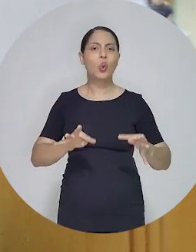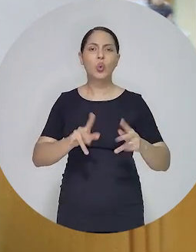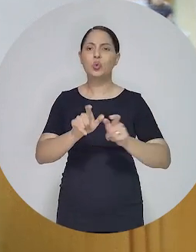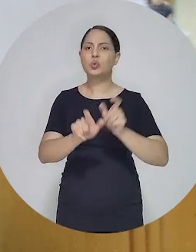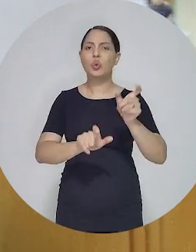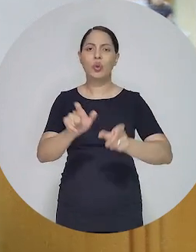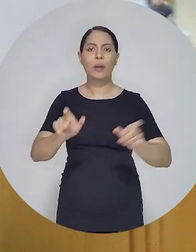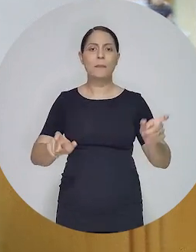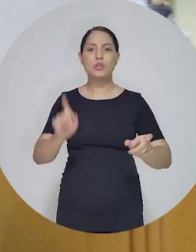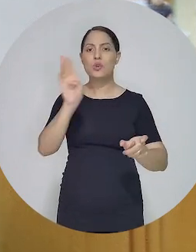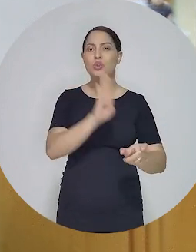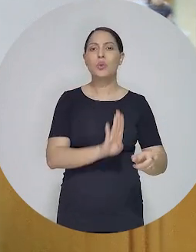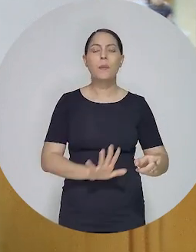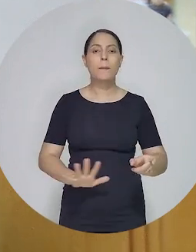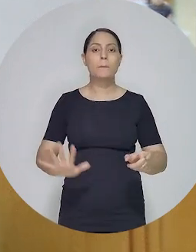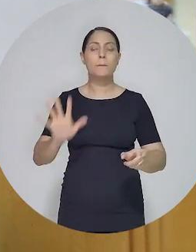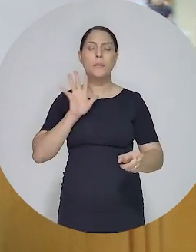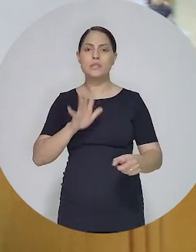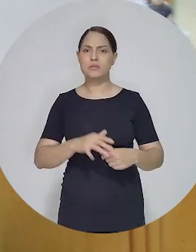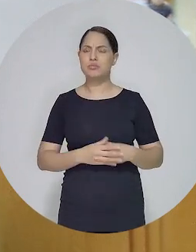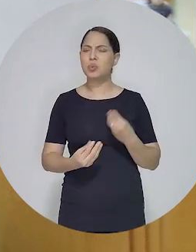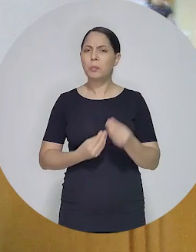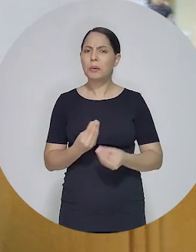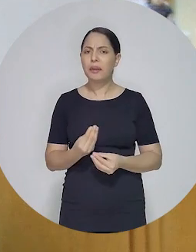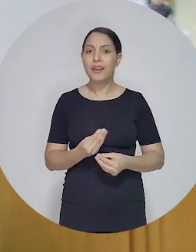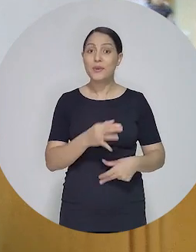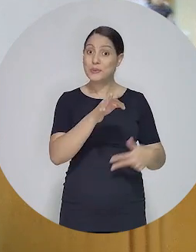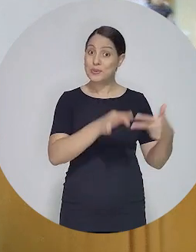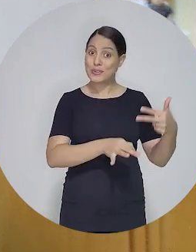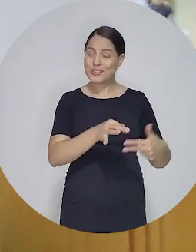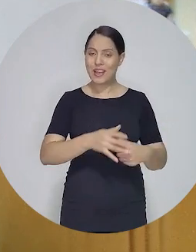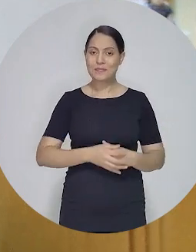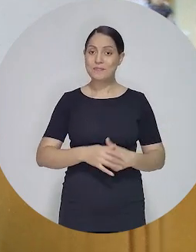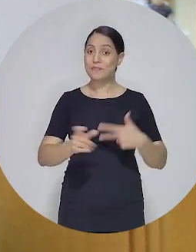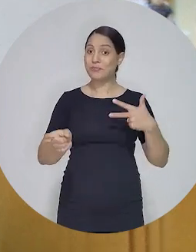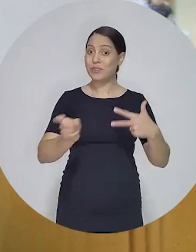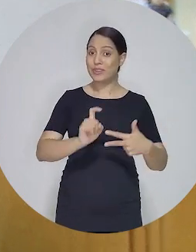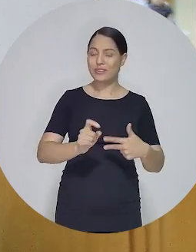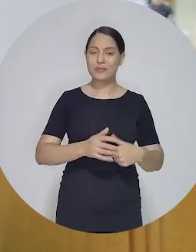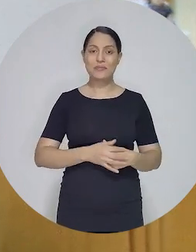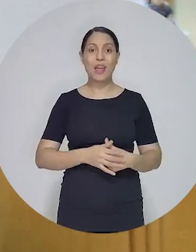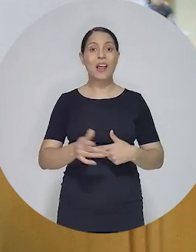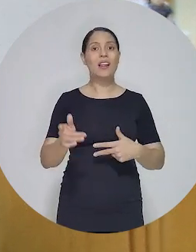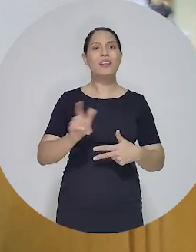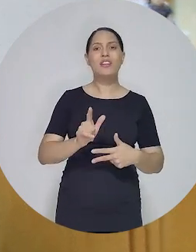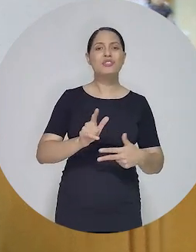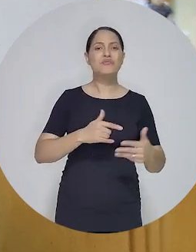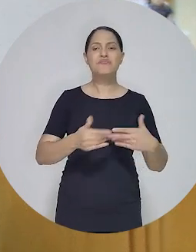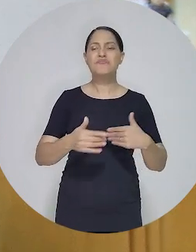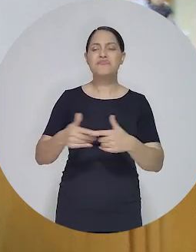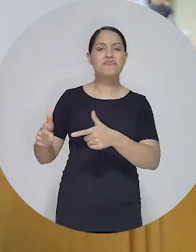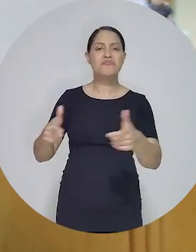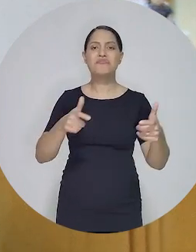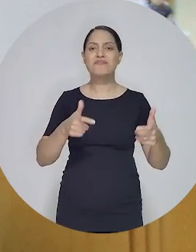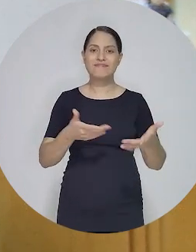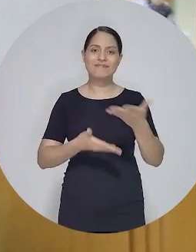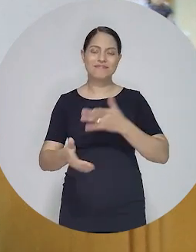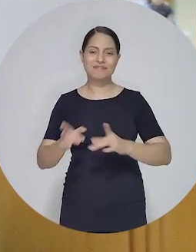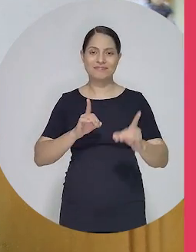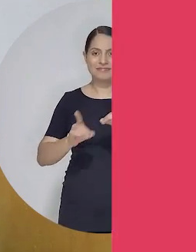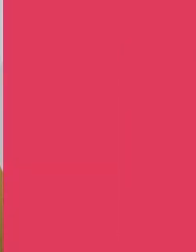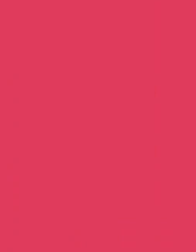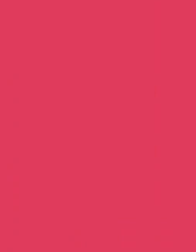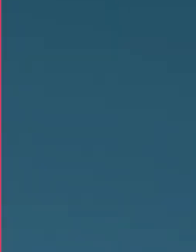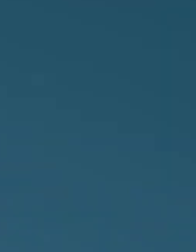os atores, com todos os protagonistas do país, seja do judiciário, seja do executivo, seja